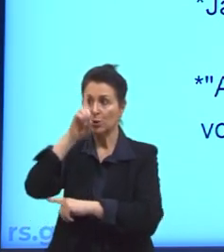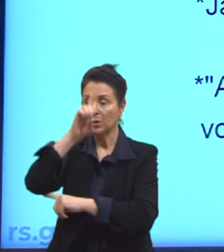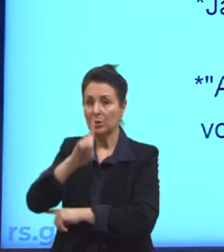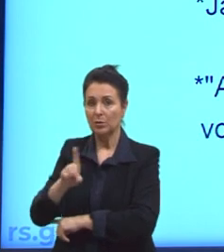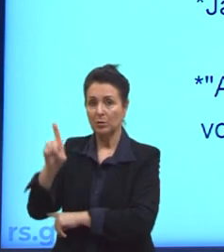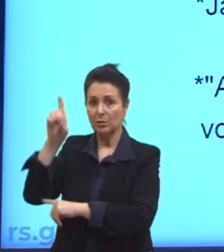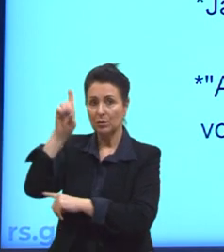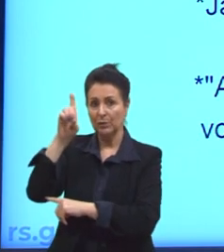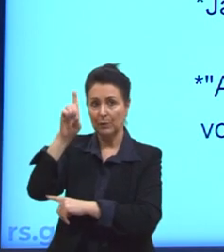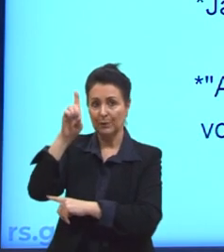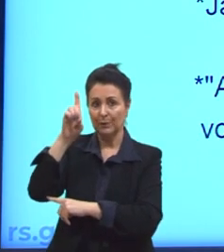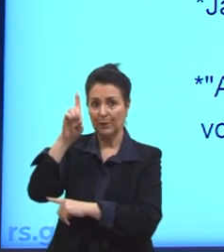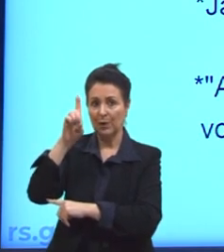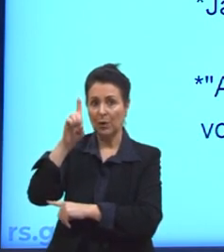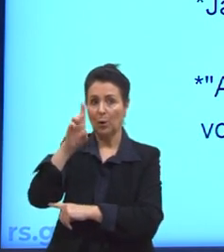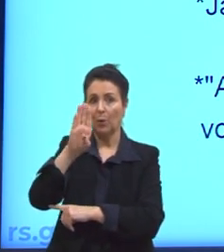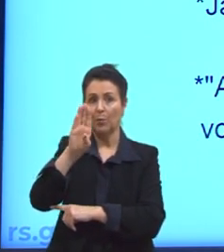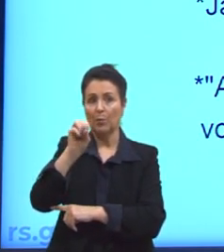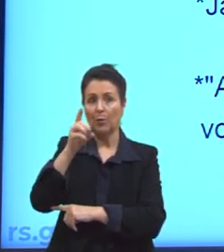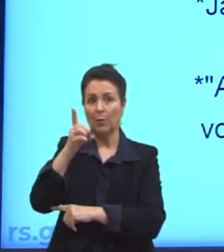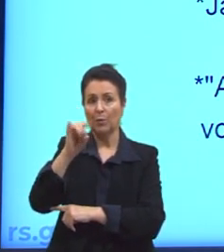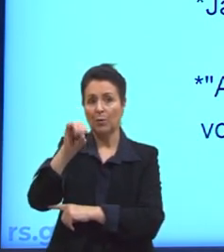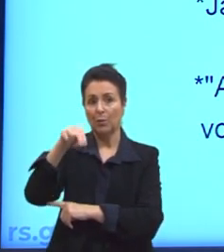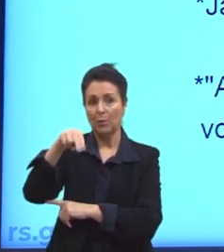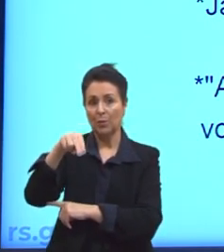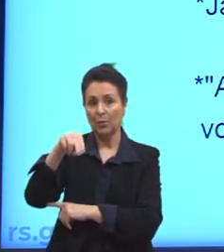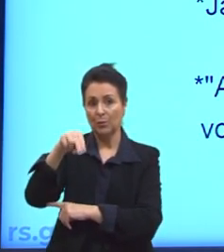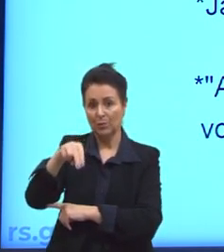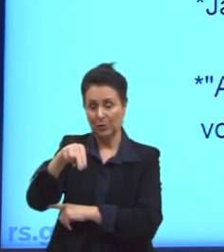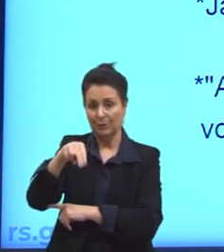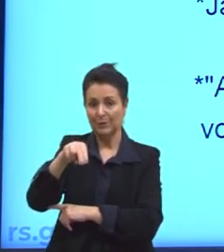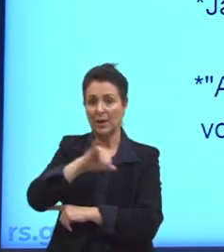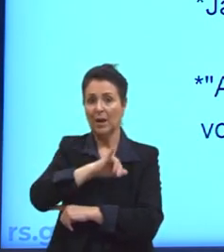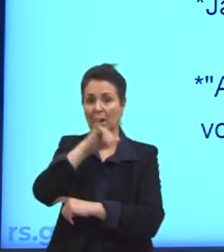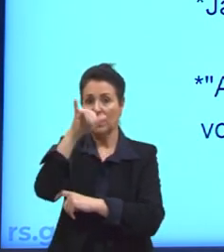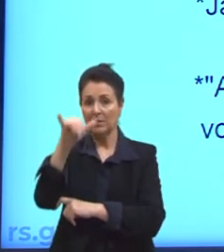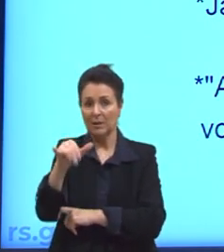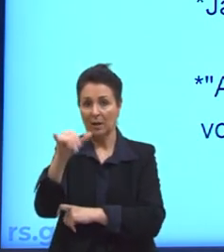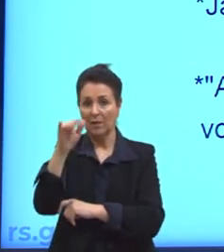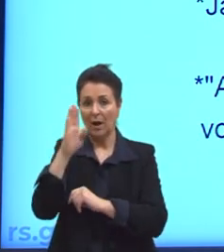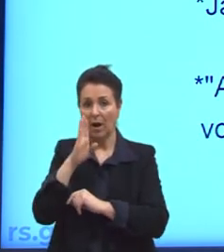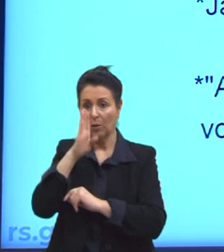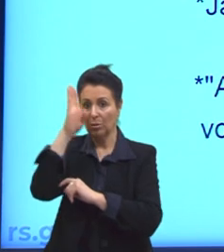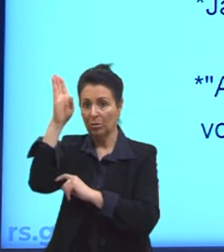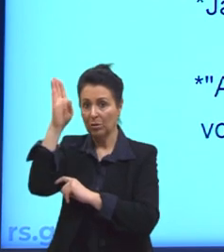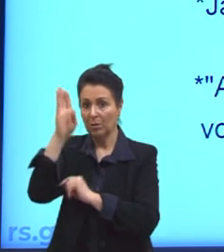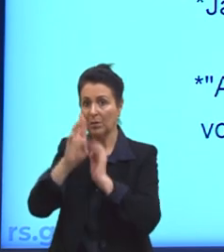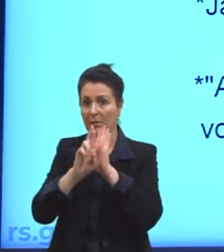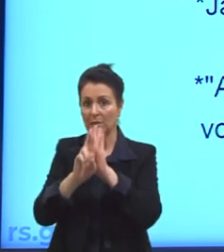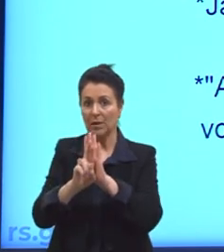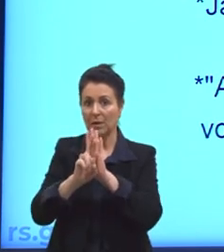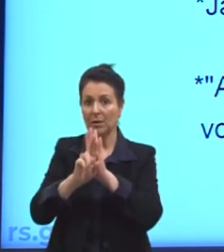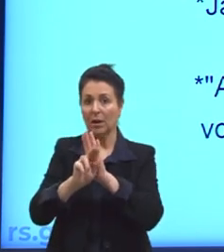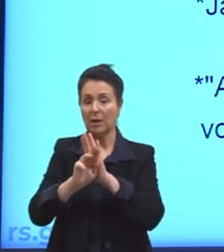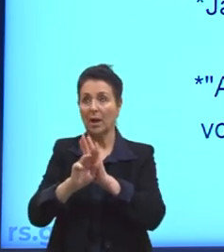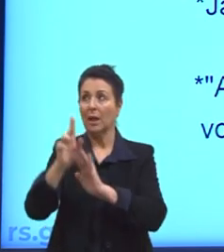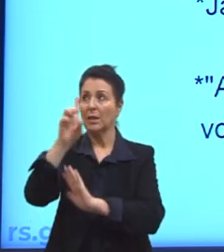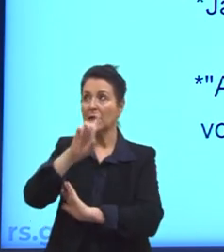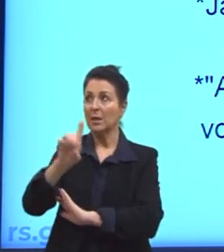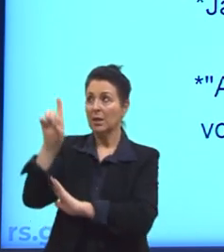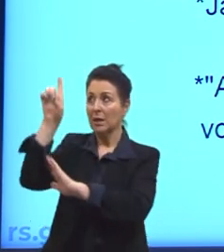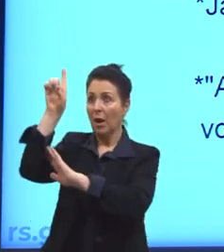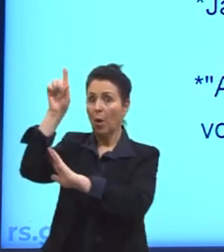Jean Bodin aqui 1530 né olha autoridade representa a imagem de Deus da terra